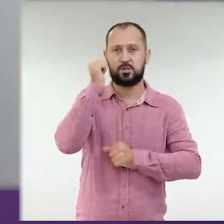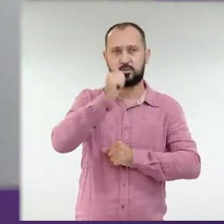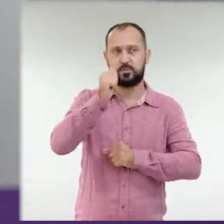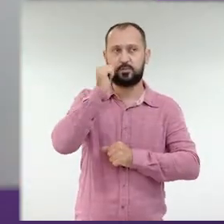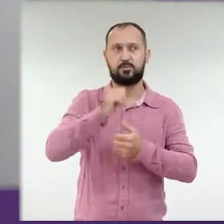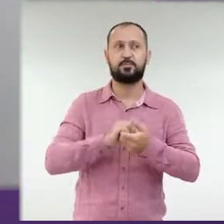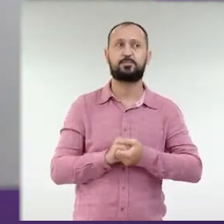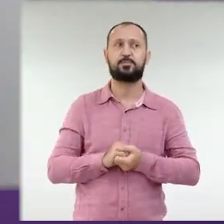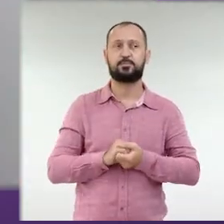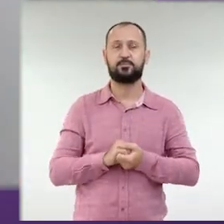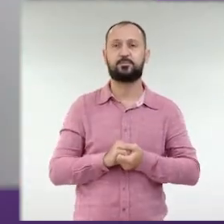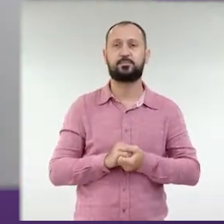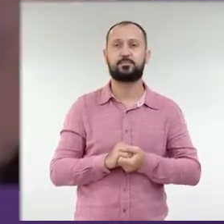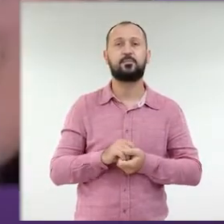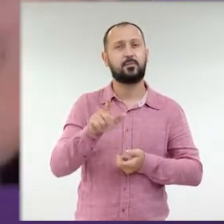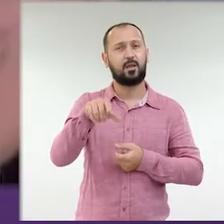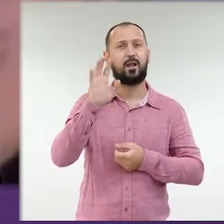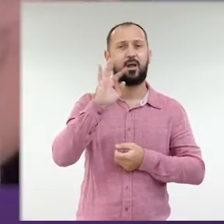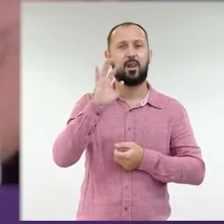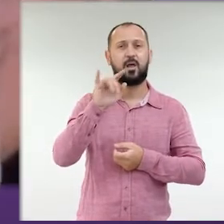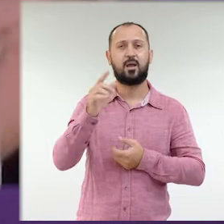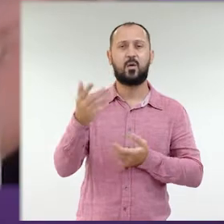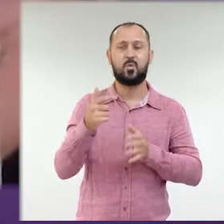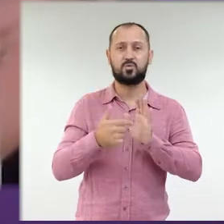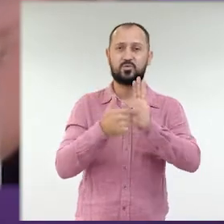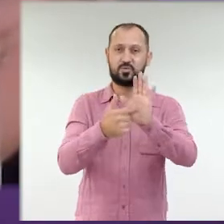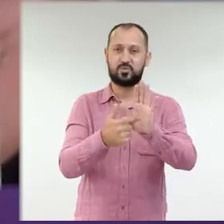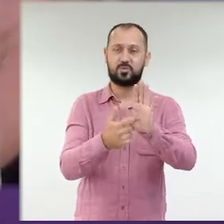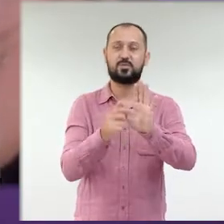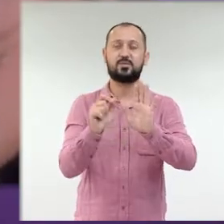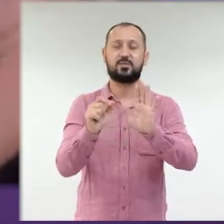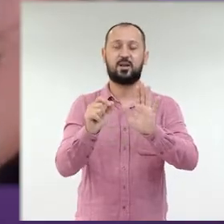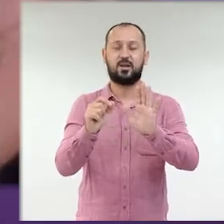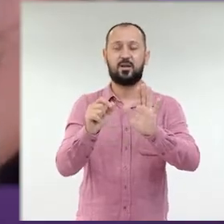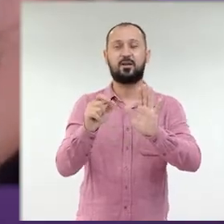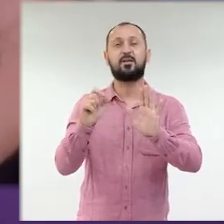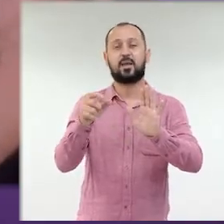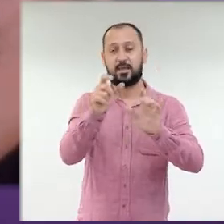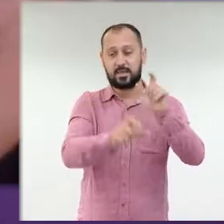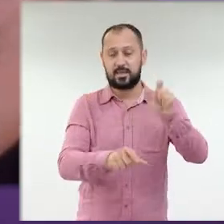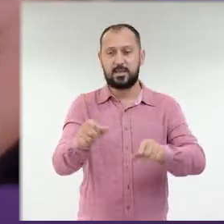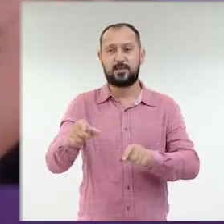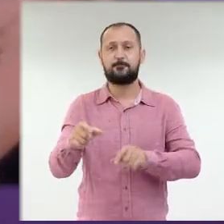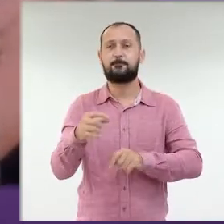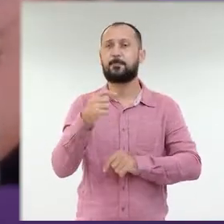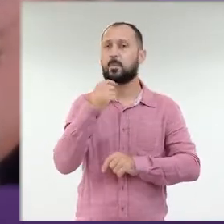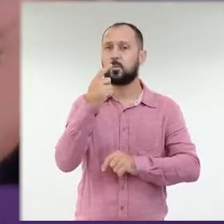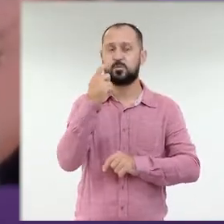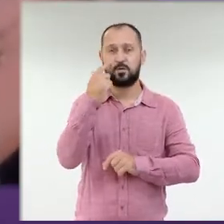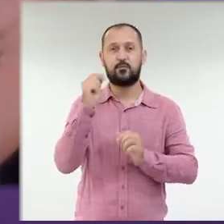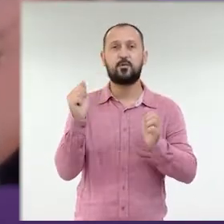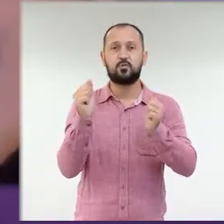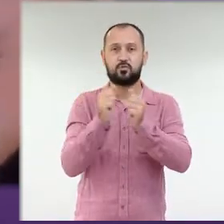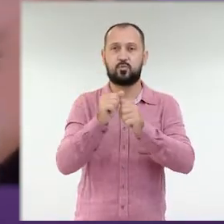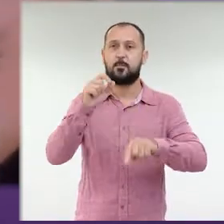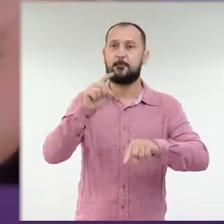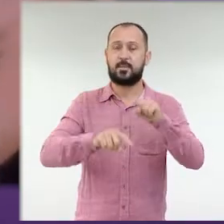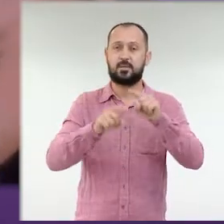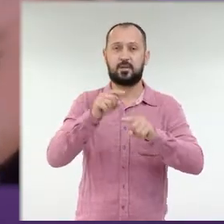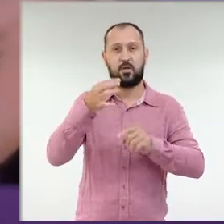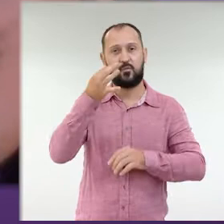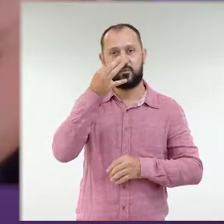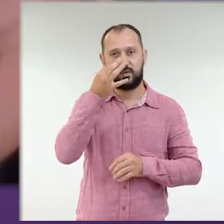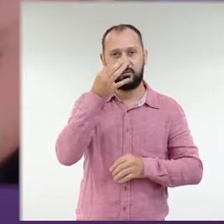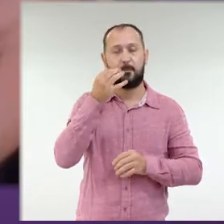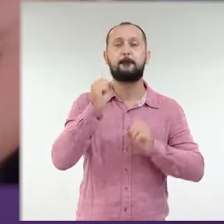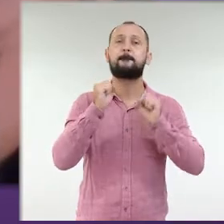as mulheres e meninas. E é legal a gente deixar aqui registrado, Luciana, que para aquelas pessoas que não conseguirem acompanhar o material